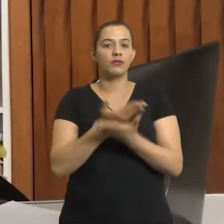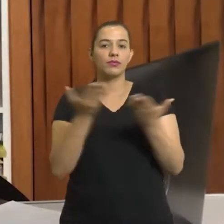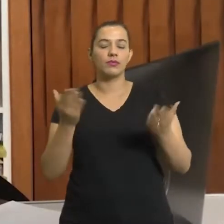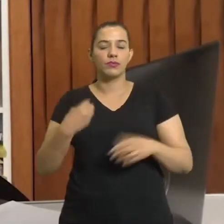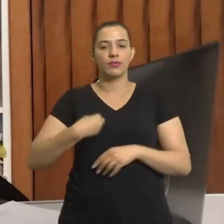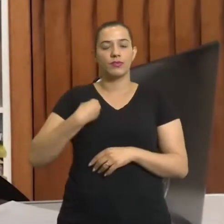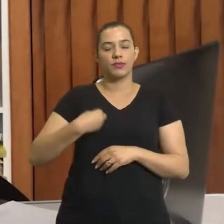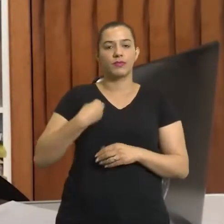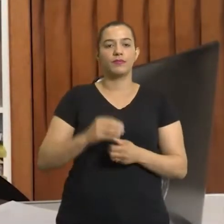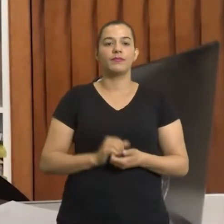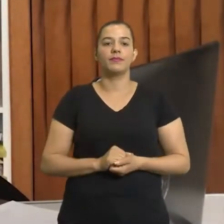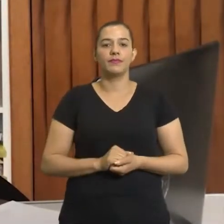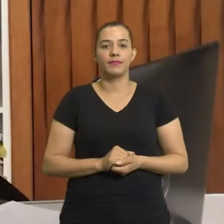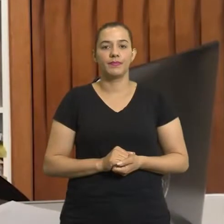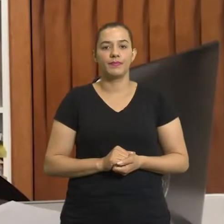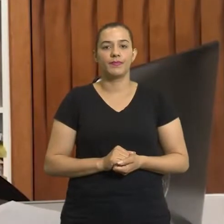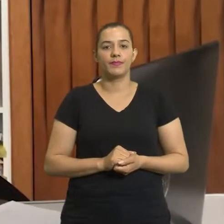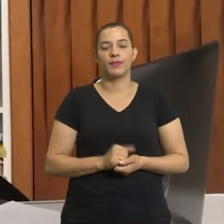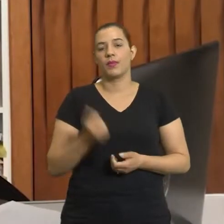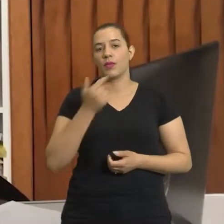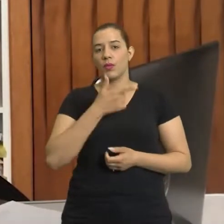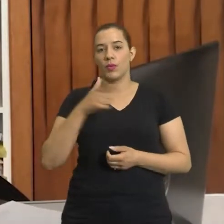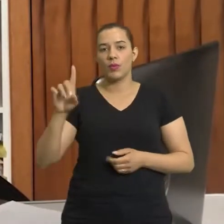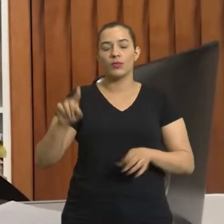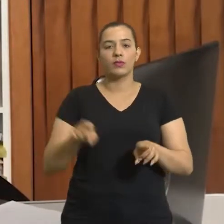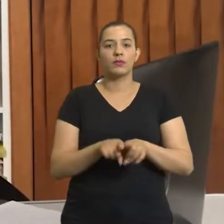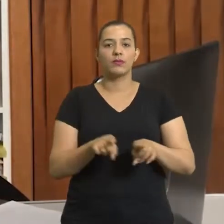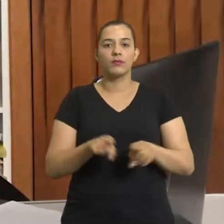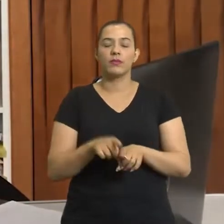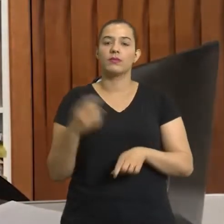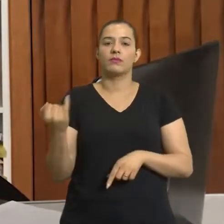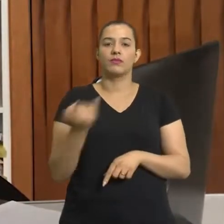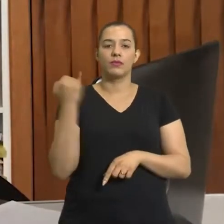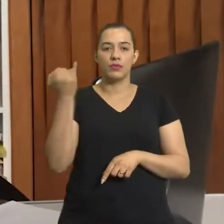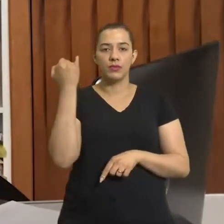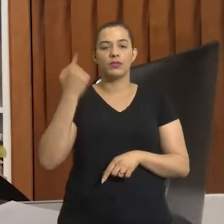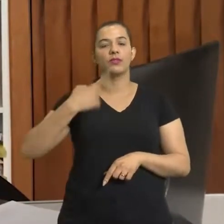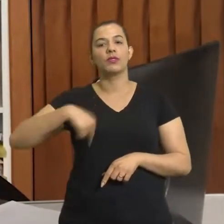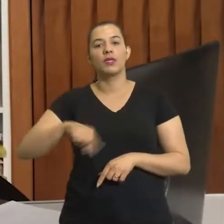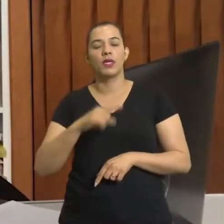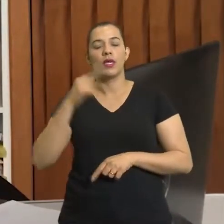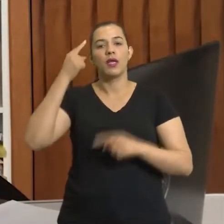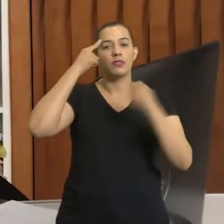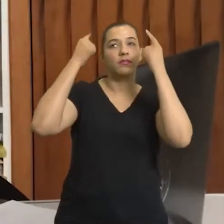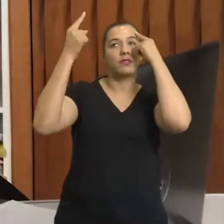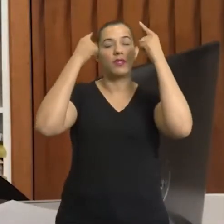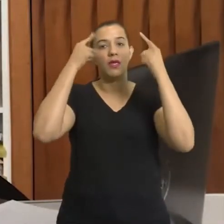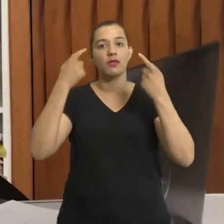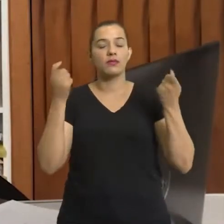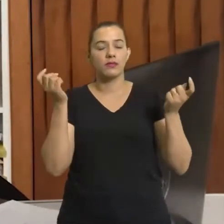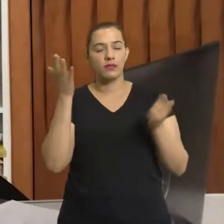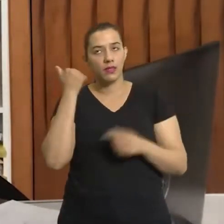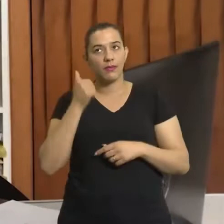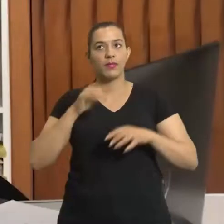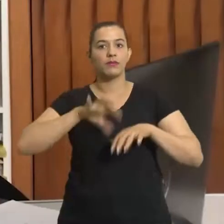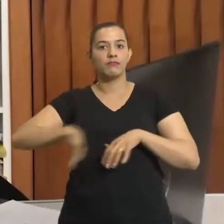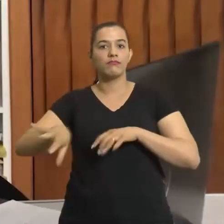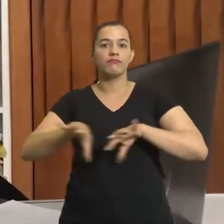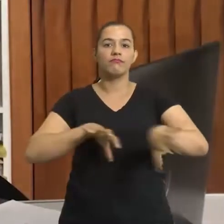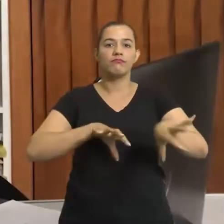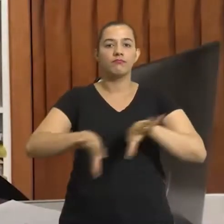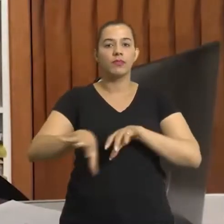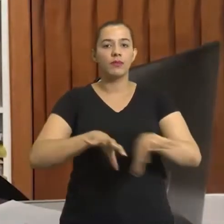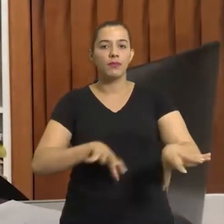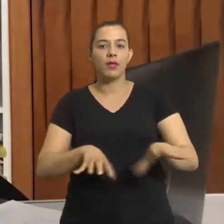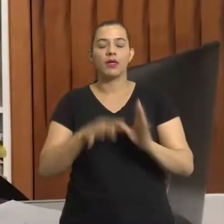vive. Outra condição importante é a gente filtrar as ideias. Então, o que nesse texto é importante? O